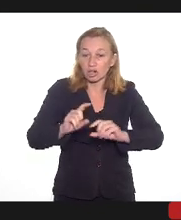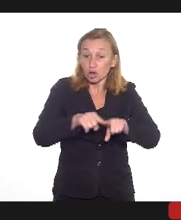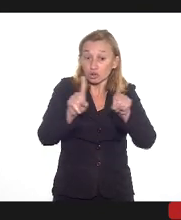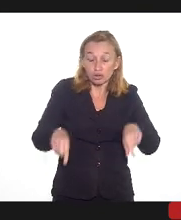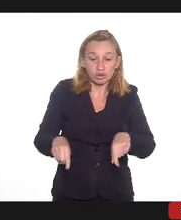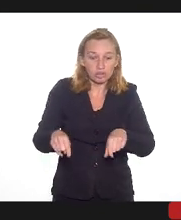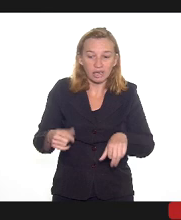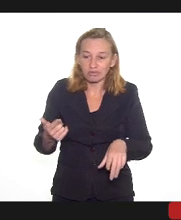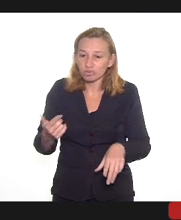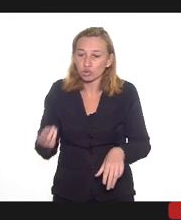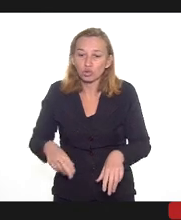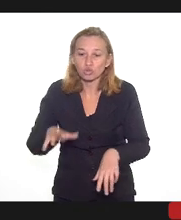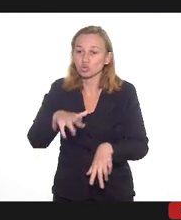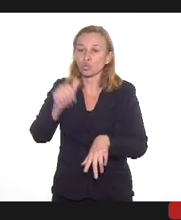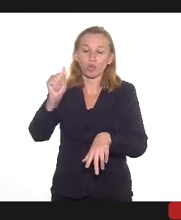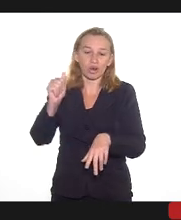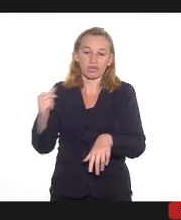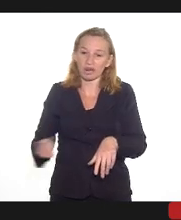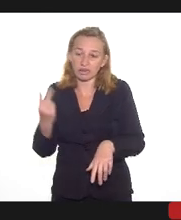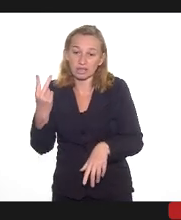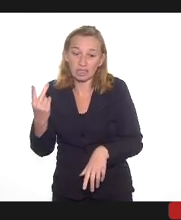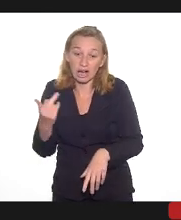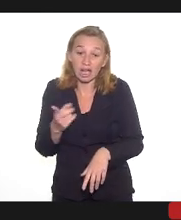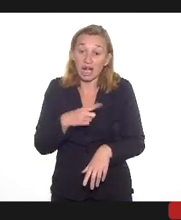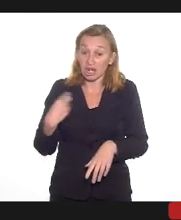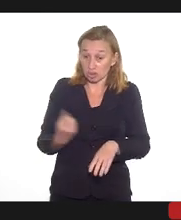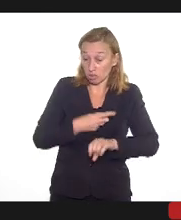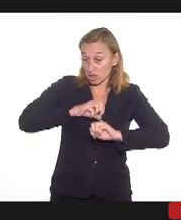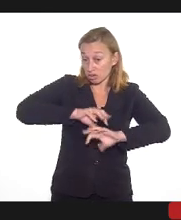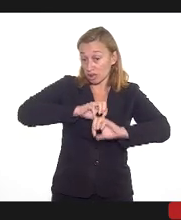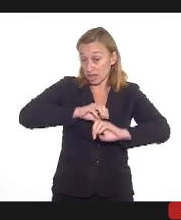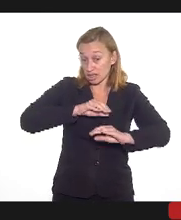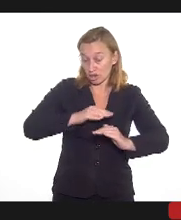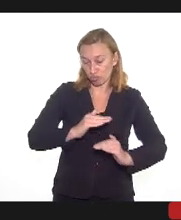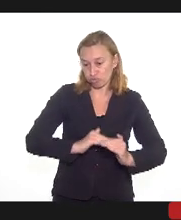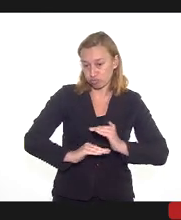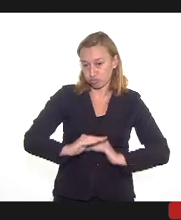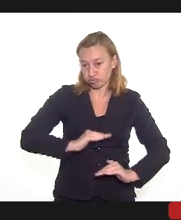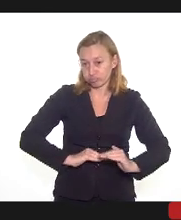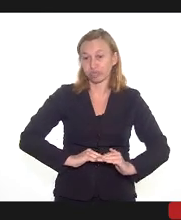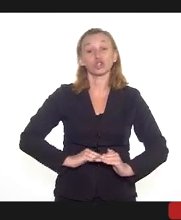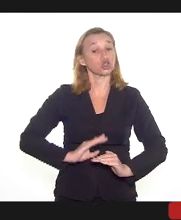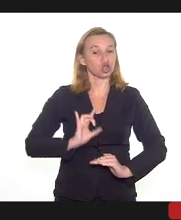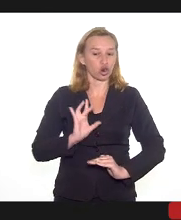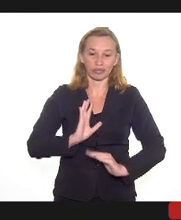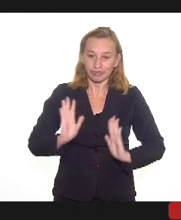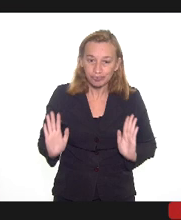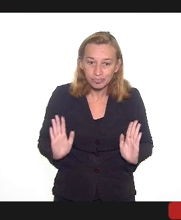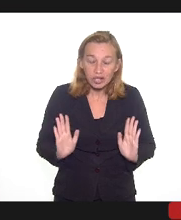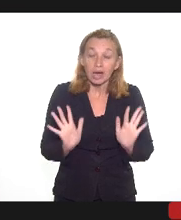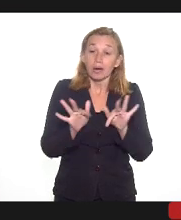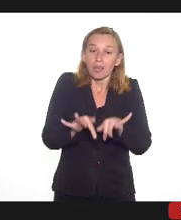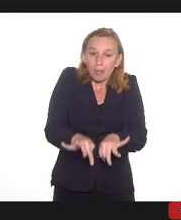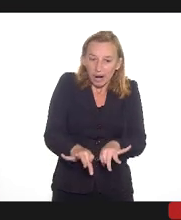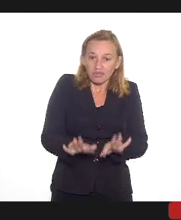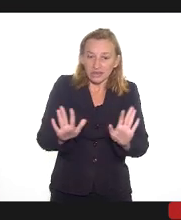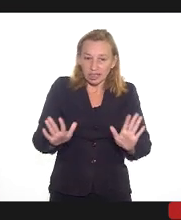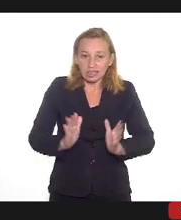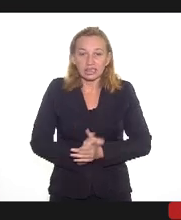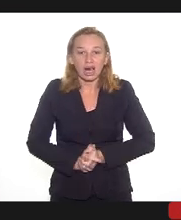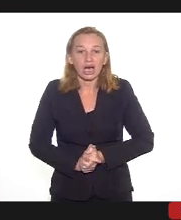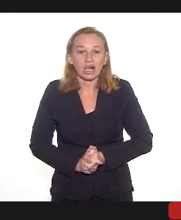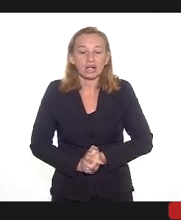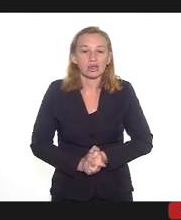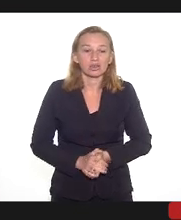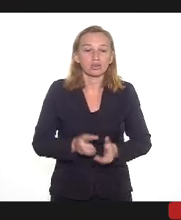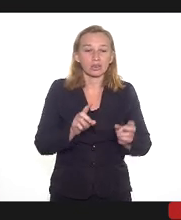ser valorizados, a nossa educação tende a não avançar, tende a não crescer. E, para finalizar, trouxe